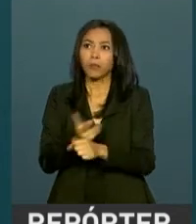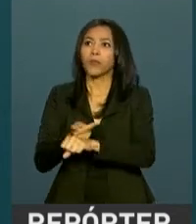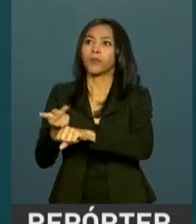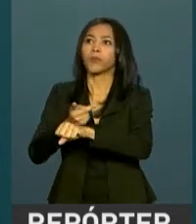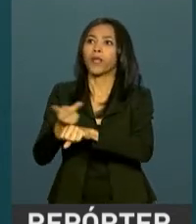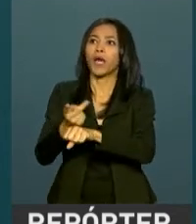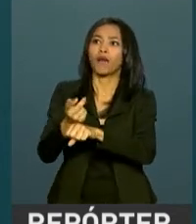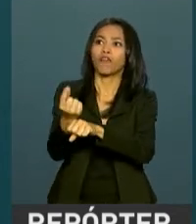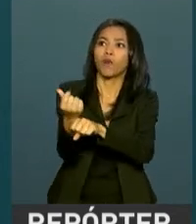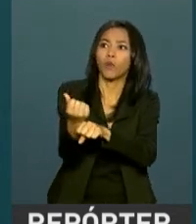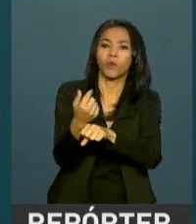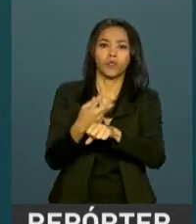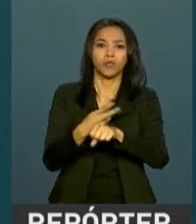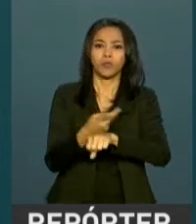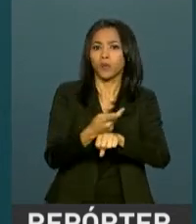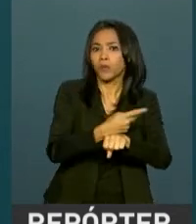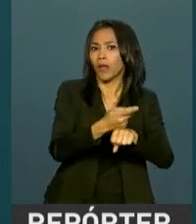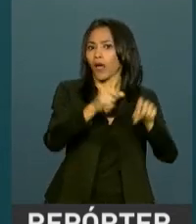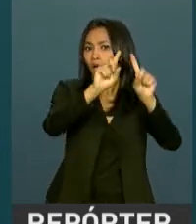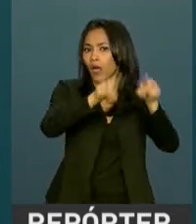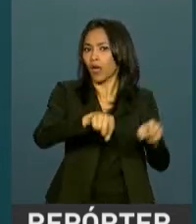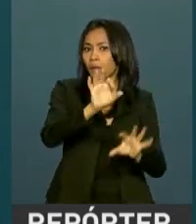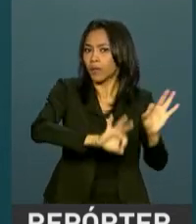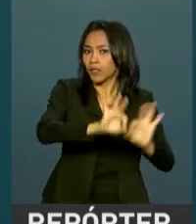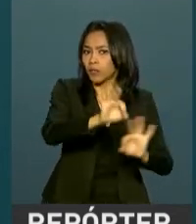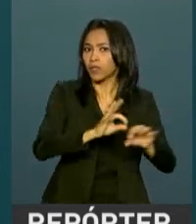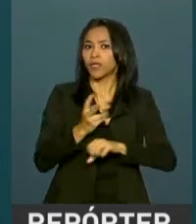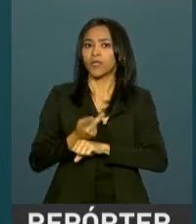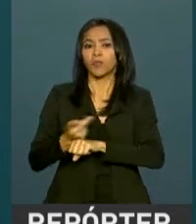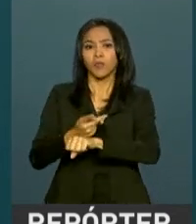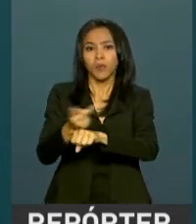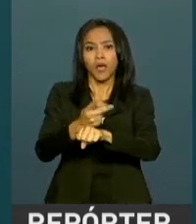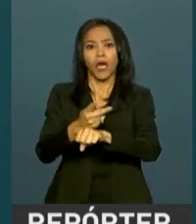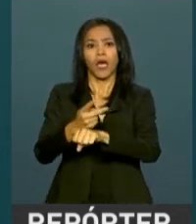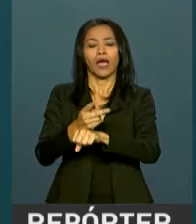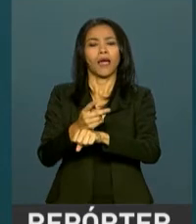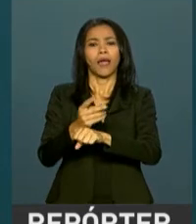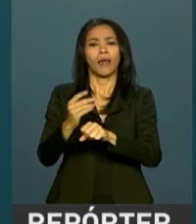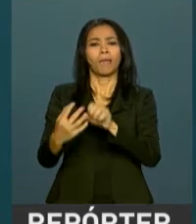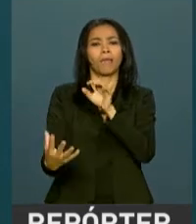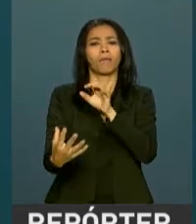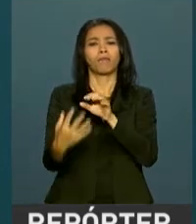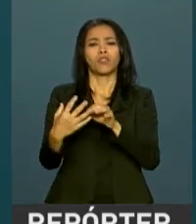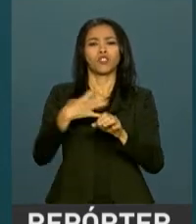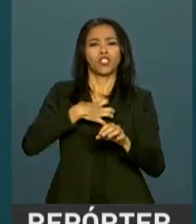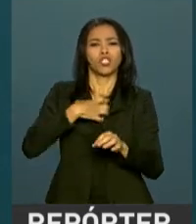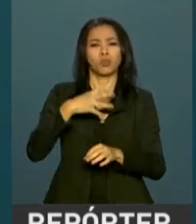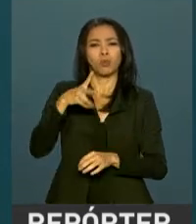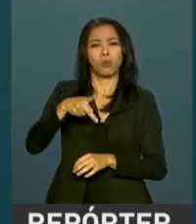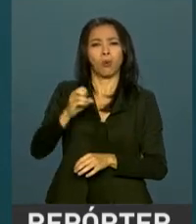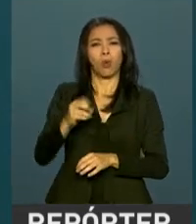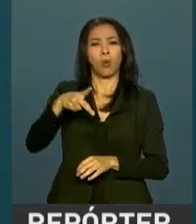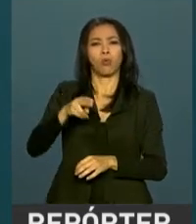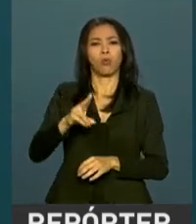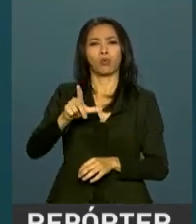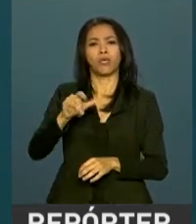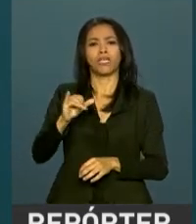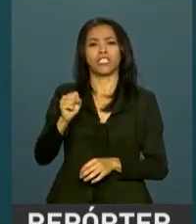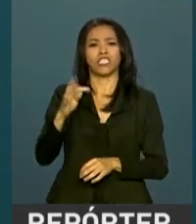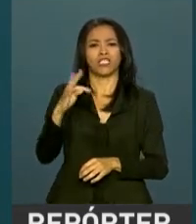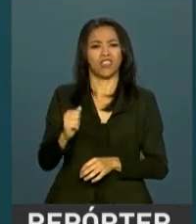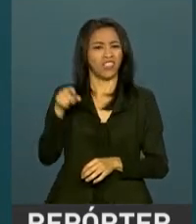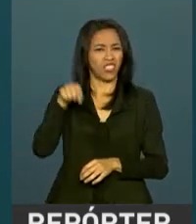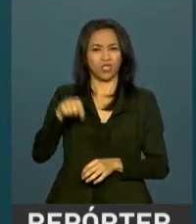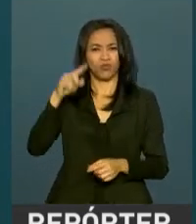preço de buscar planejamento de buscar a intervenção tomar medidas populistas a prática mostrou que isso